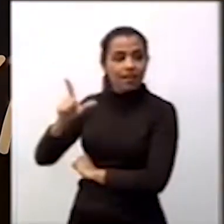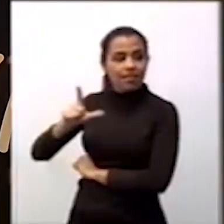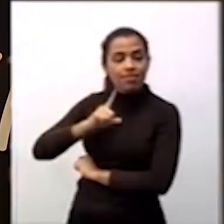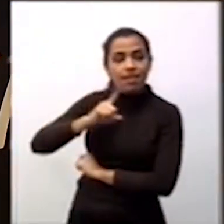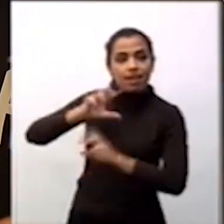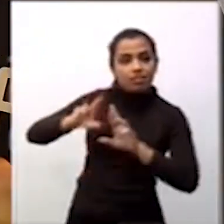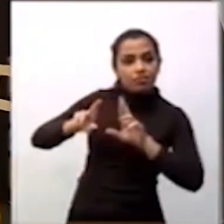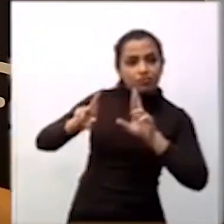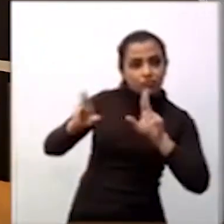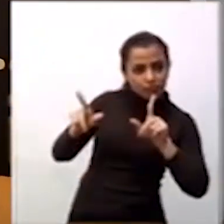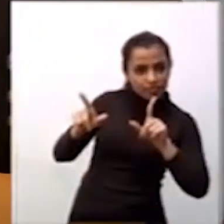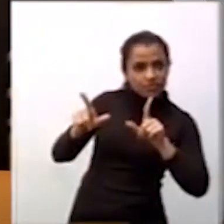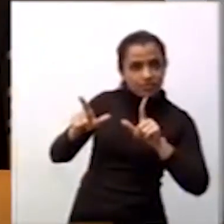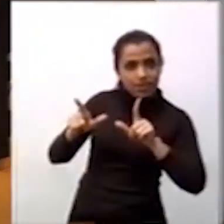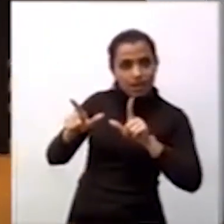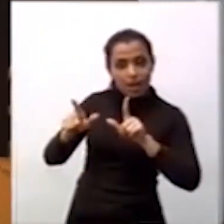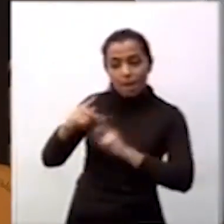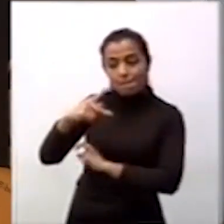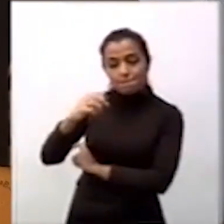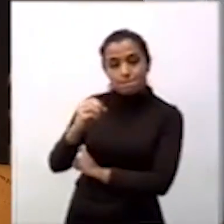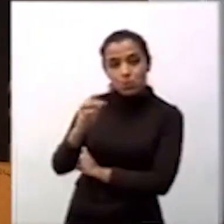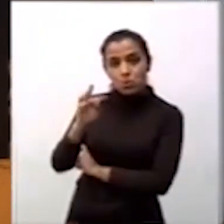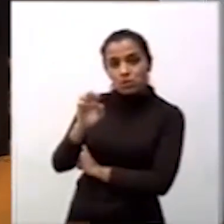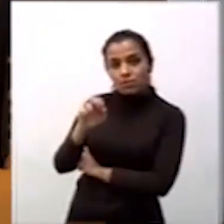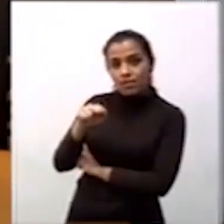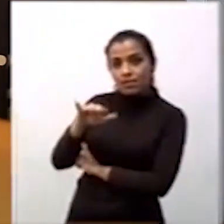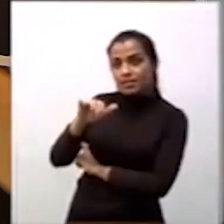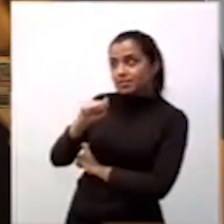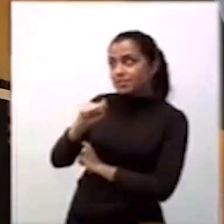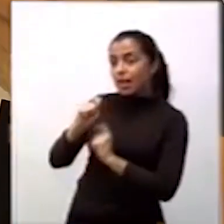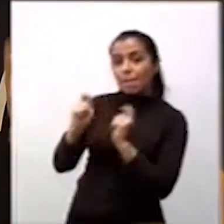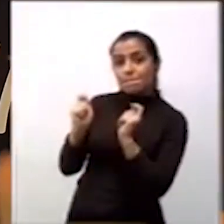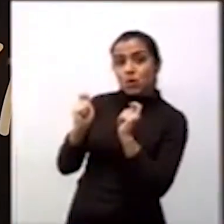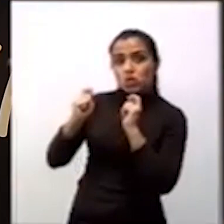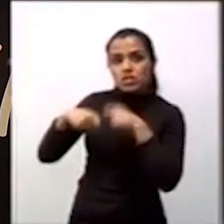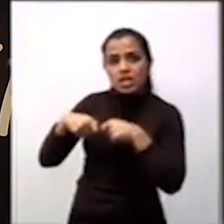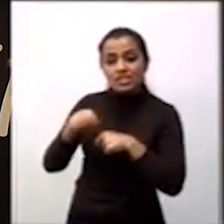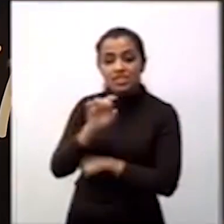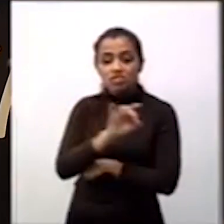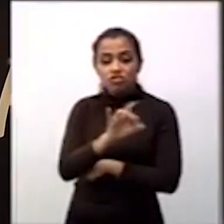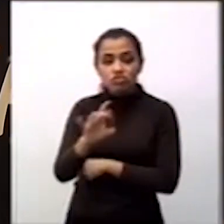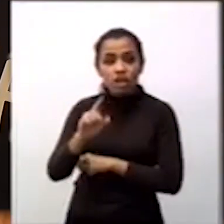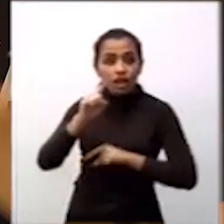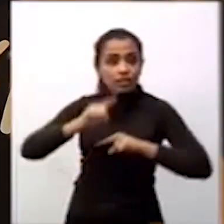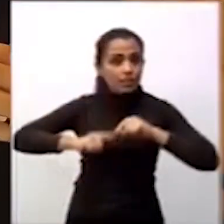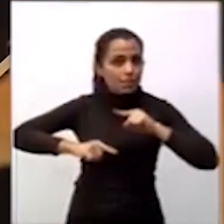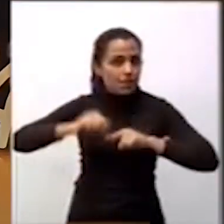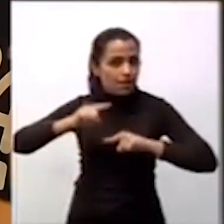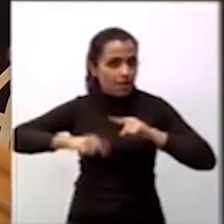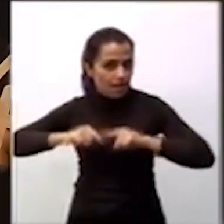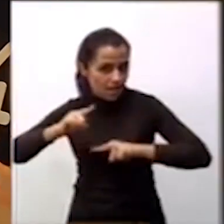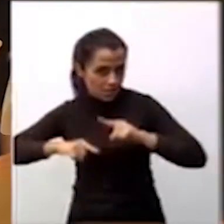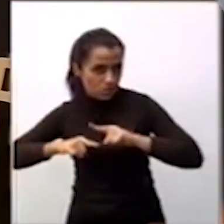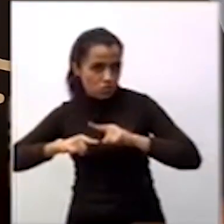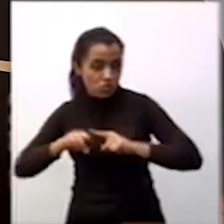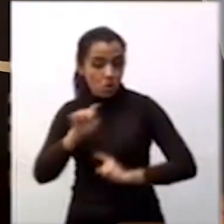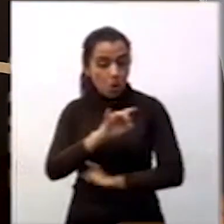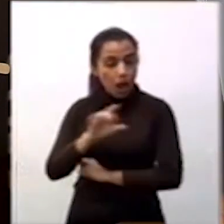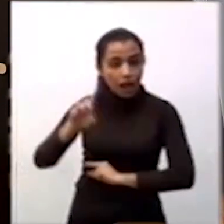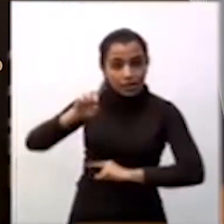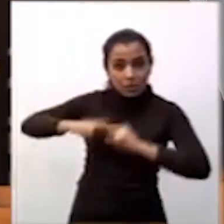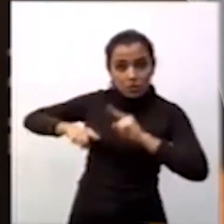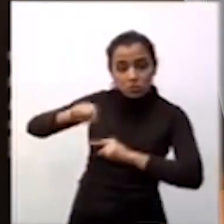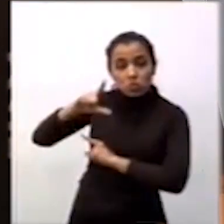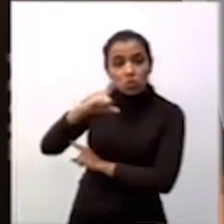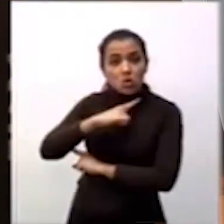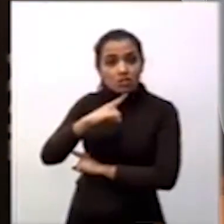e a potência dos aparelhos depende do quanto de energia eles conseguem transformar de energia elétrica em um outro tipo.